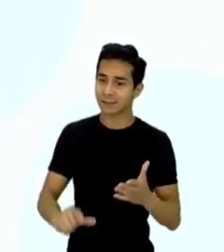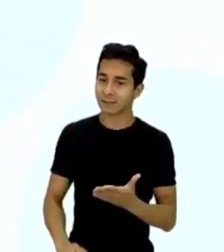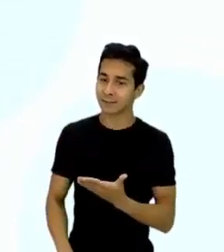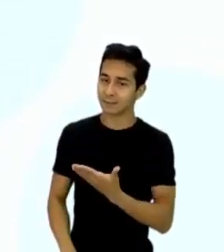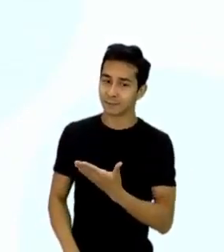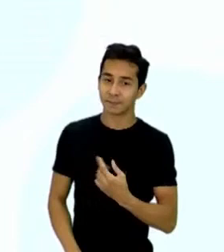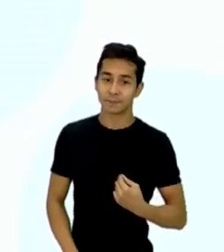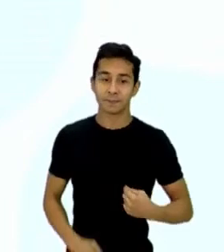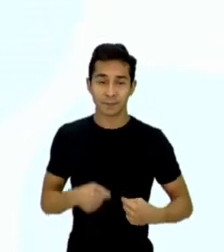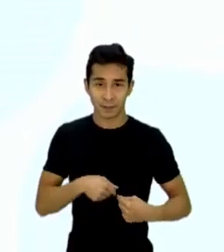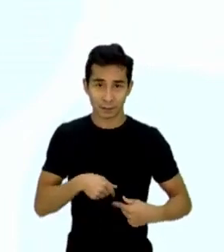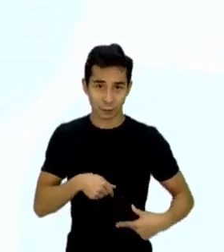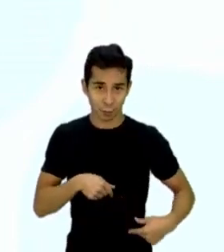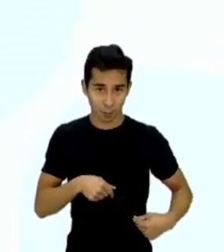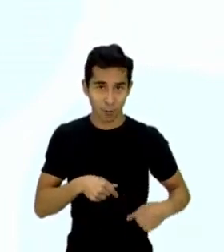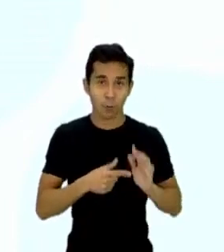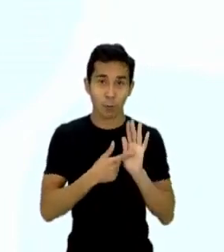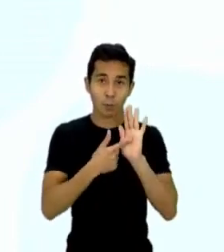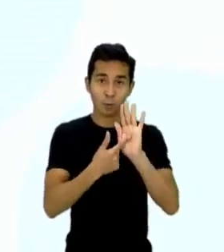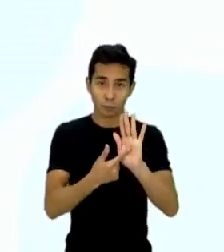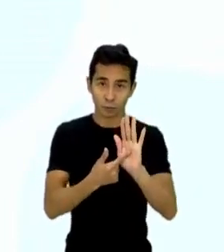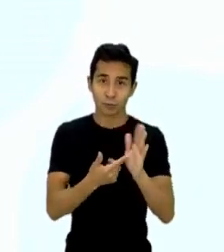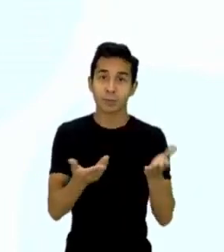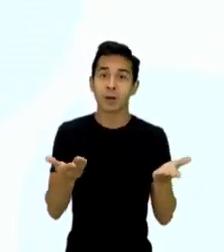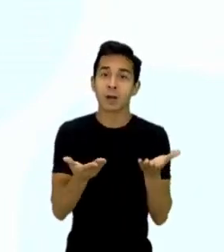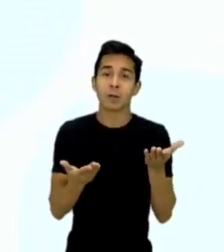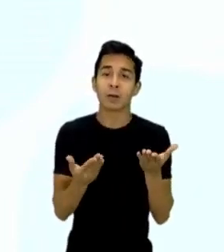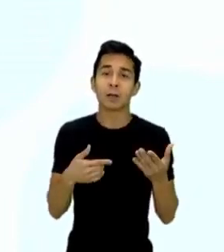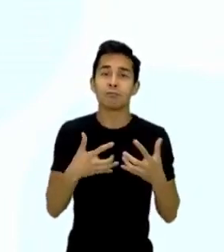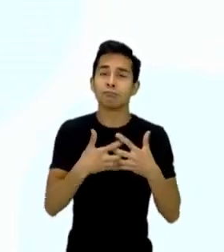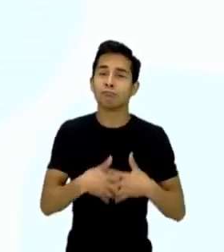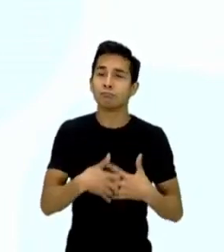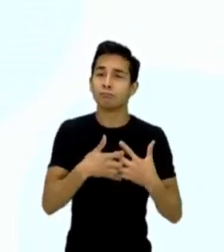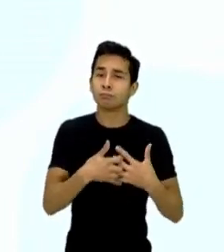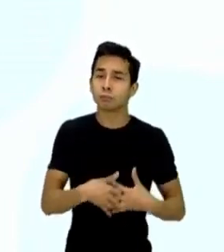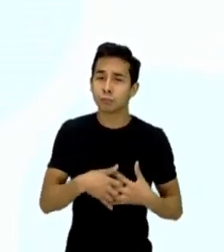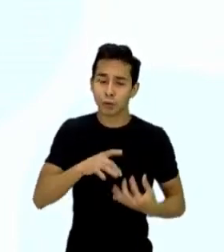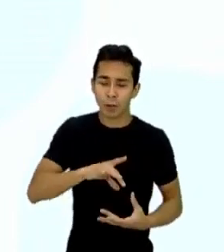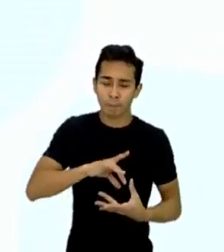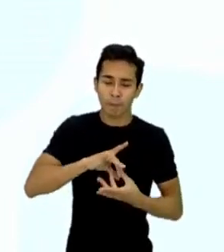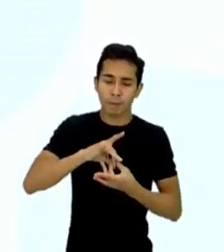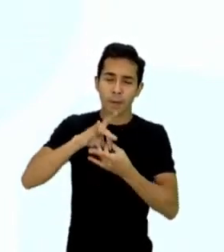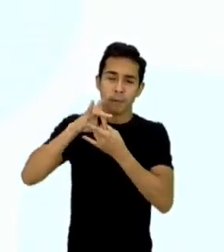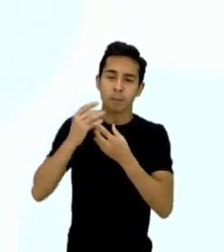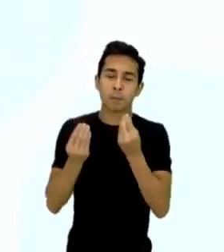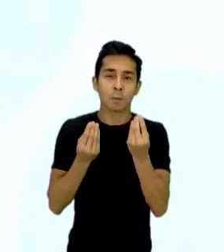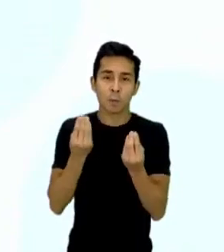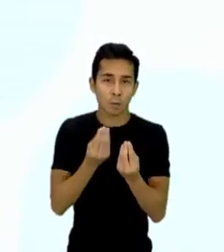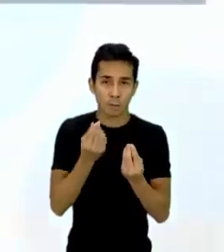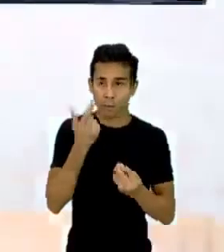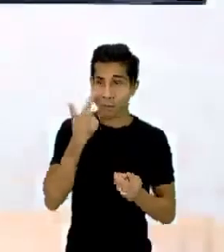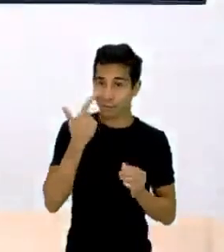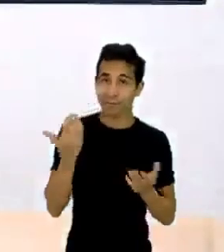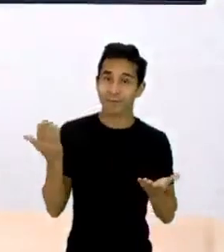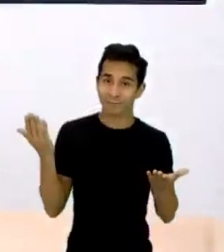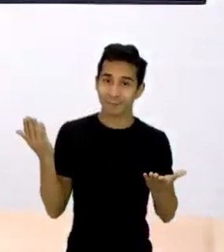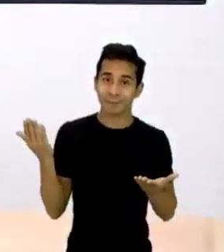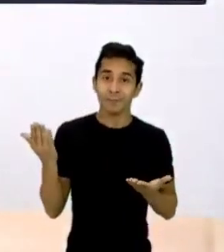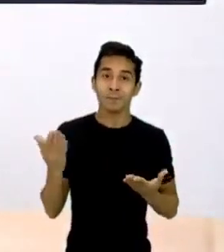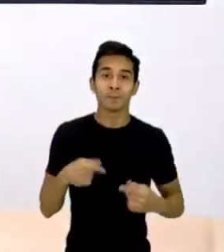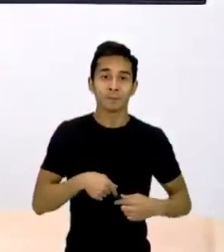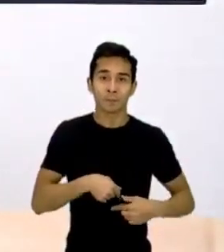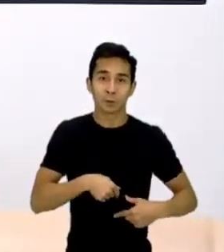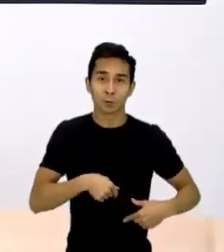estômago, e agora eu estou mostrando aí o nosso estômago fazendo parte com todo um conjunto. Então, aí a gente vai ter o estômago, vai ter